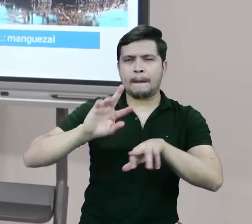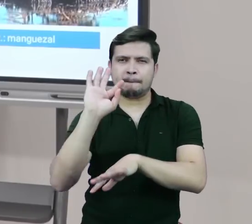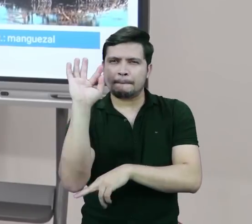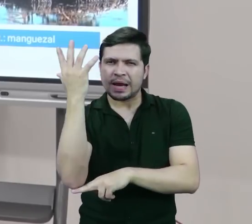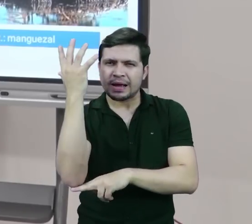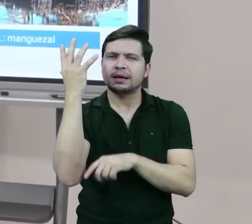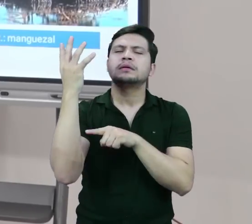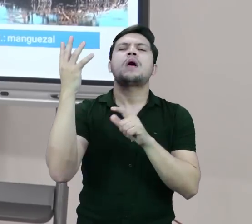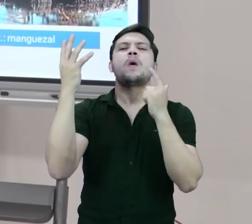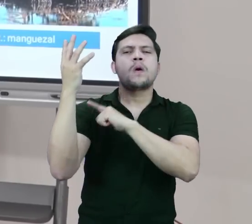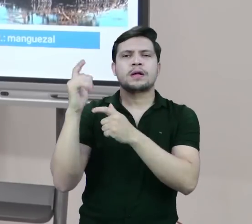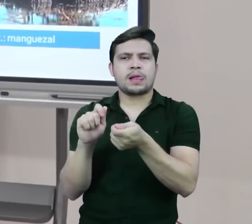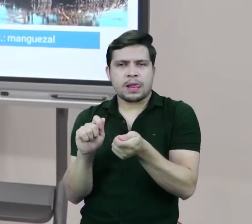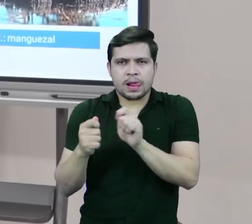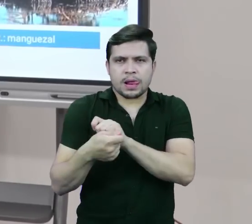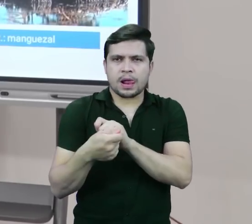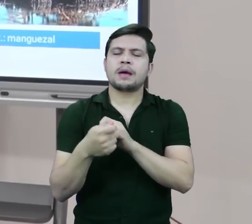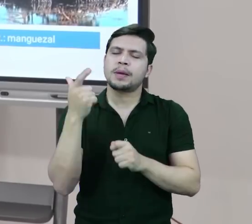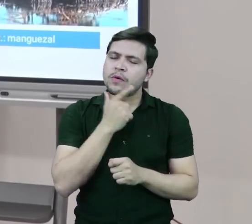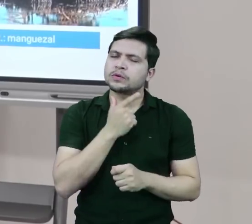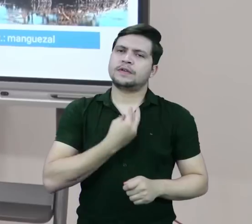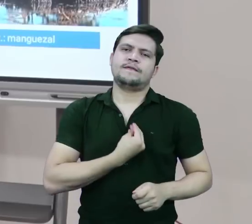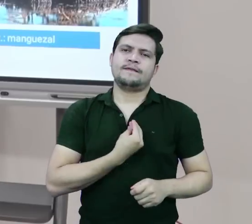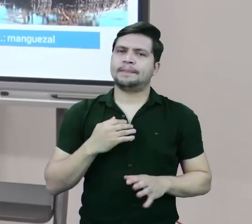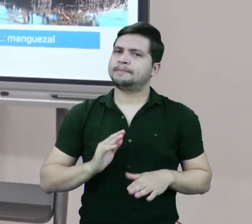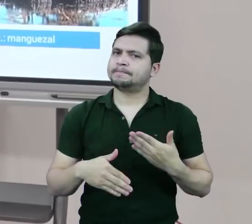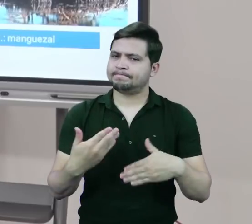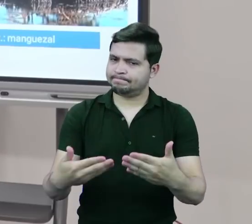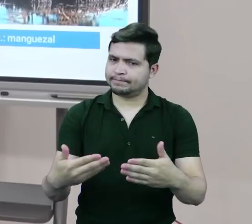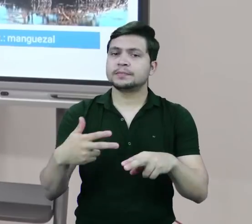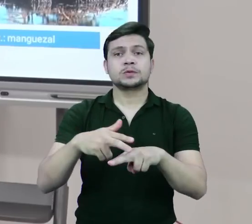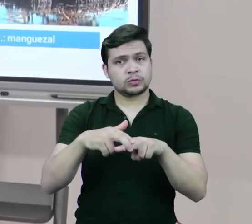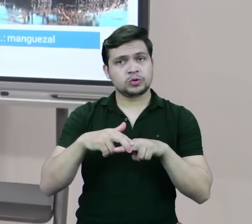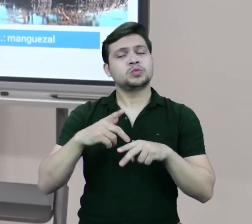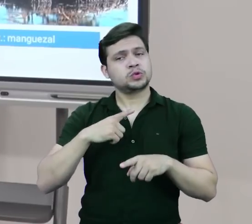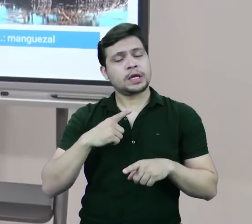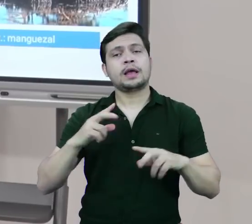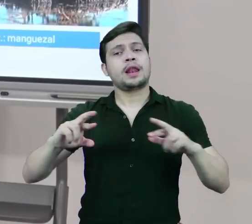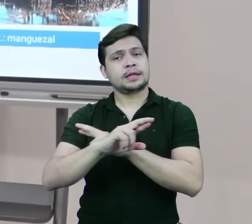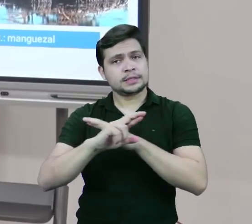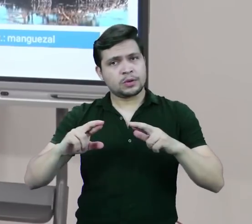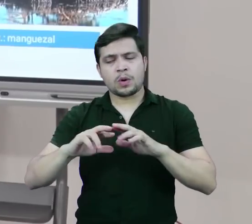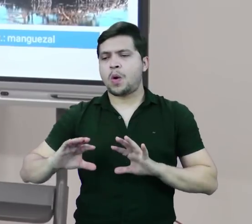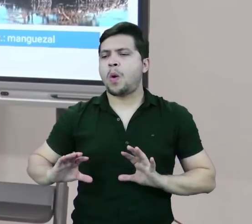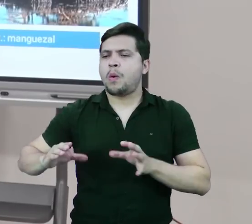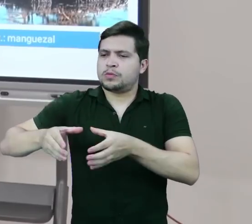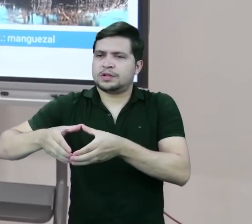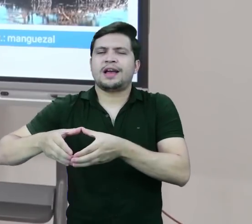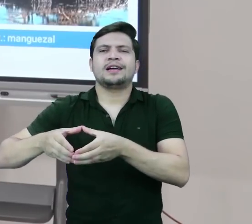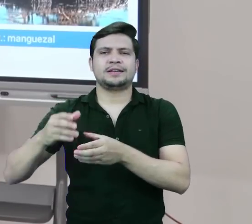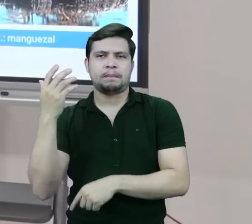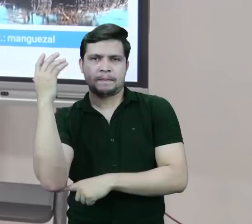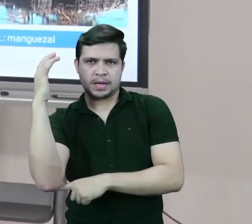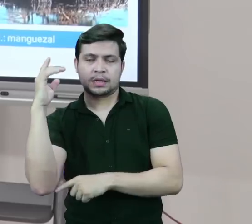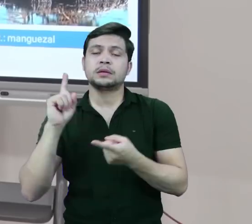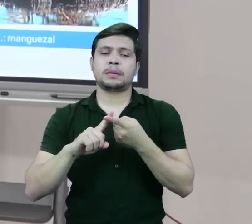essas condições, né? Eles são adaptados a todas essas condições, né? Então nós encontramos essa relação entre comunidade e o